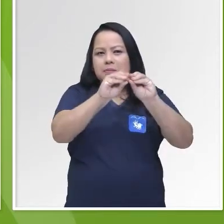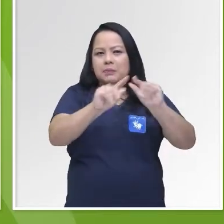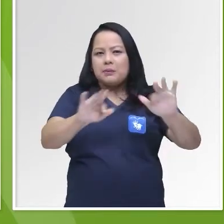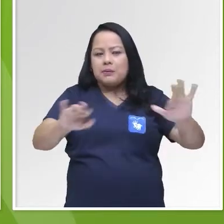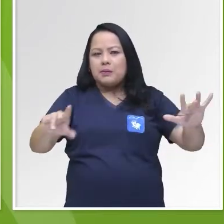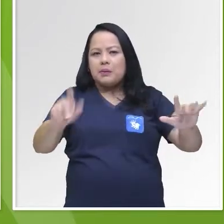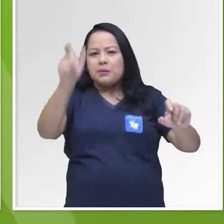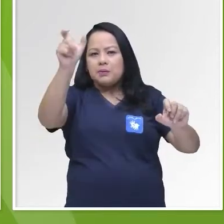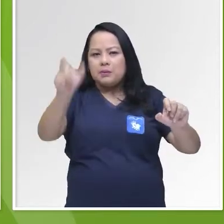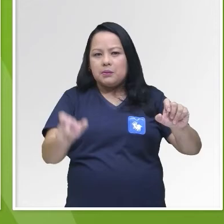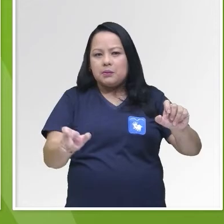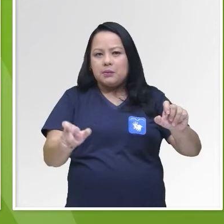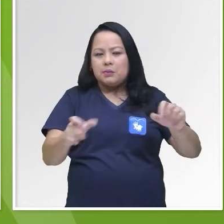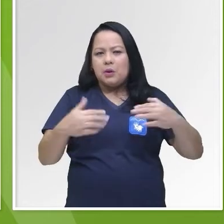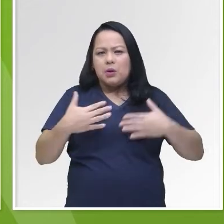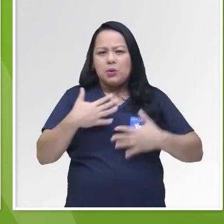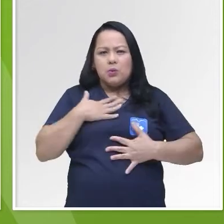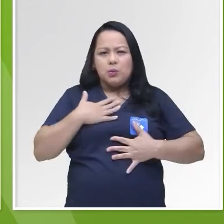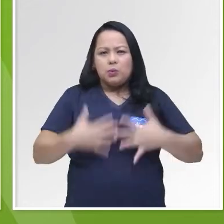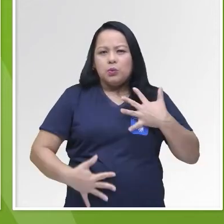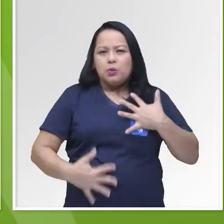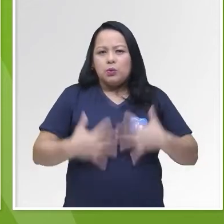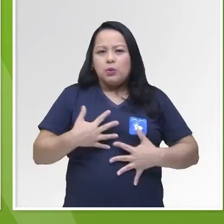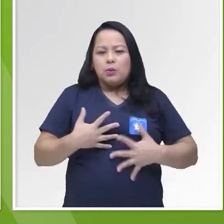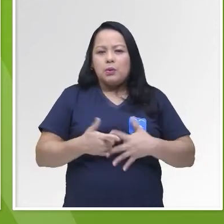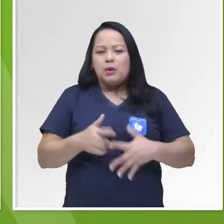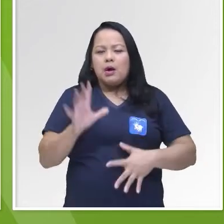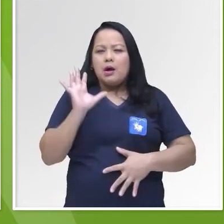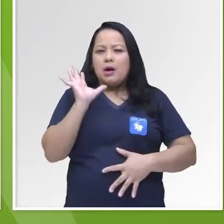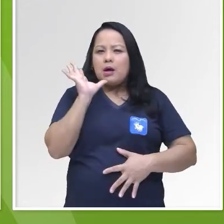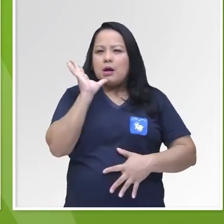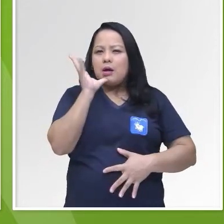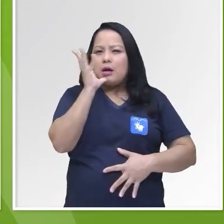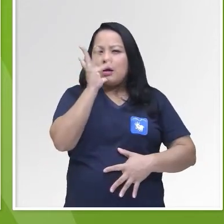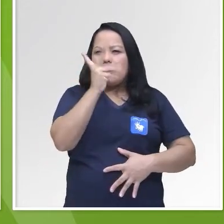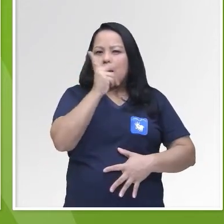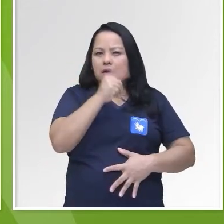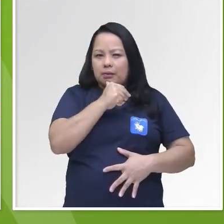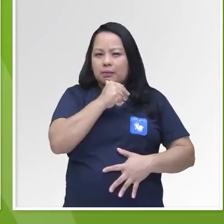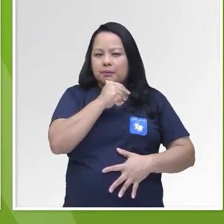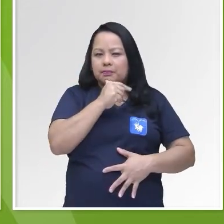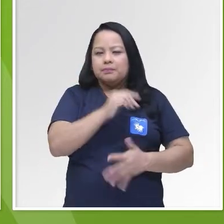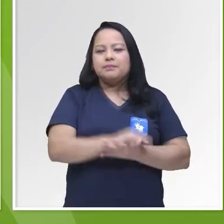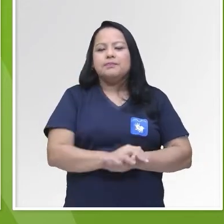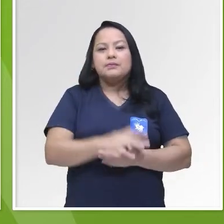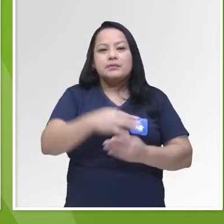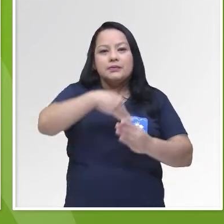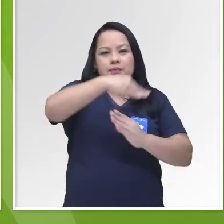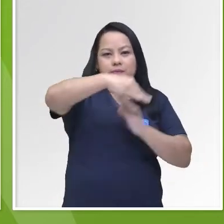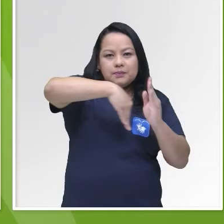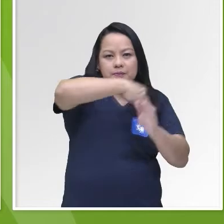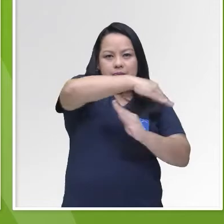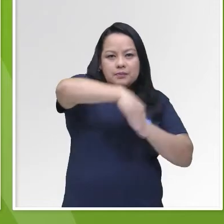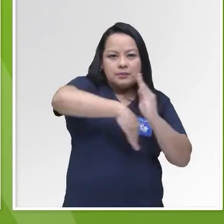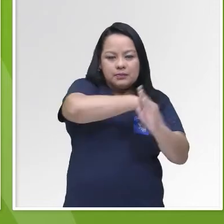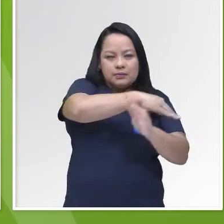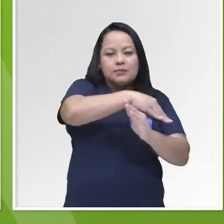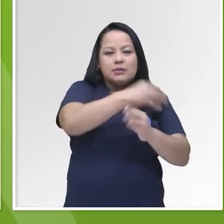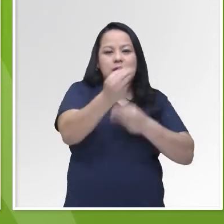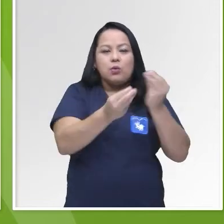um determinado corpo mais lento, tá? Então, a mumificação é